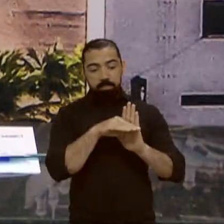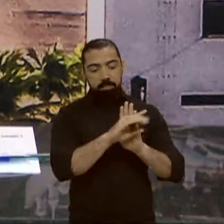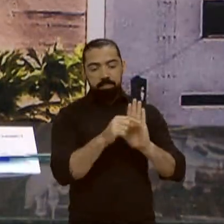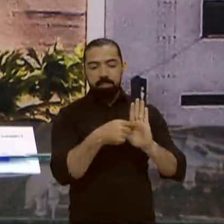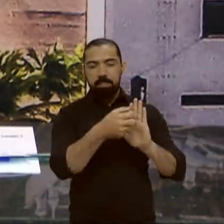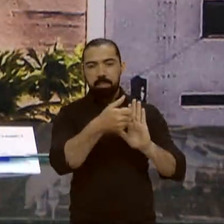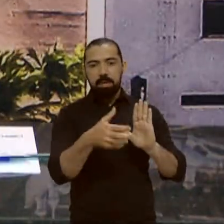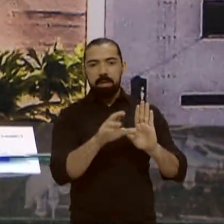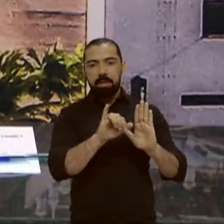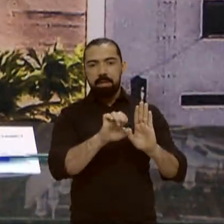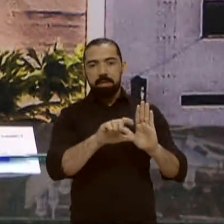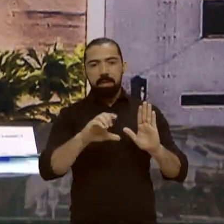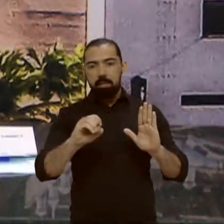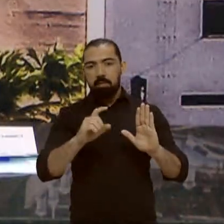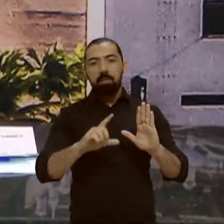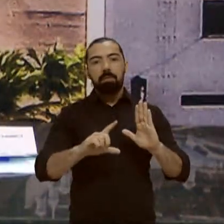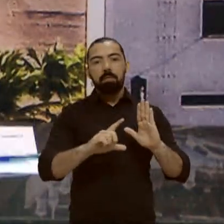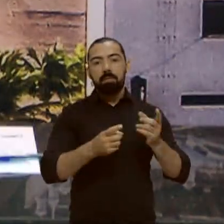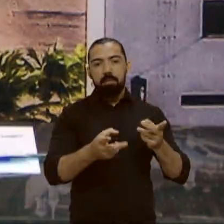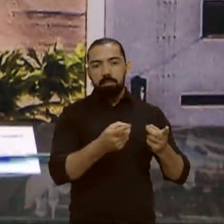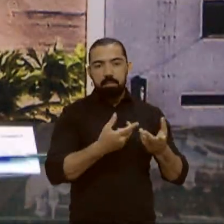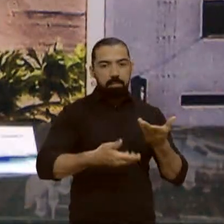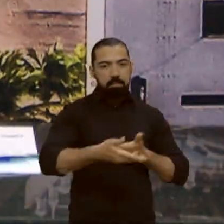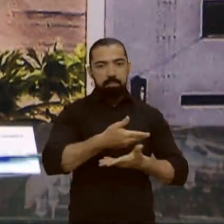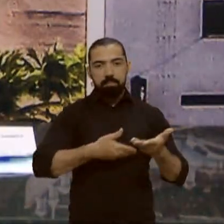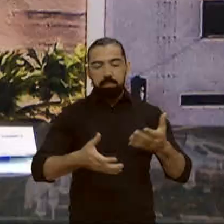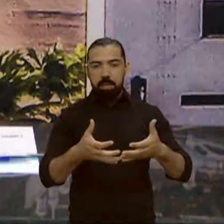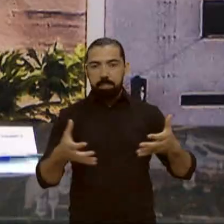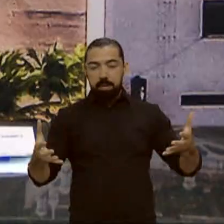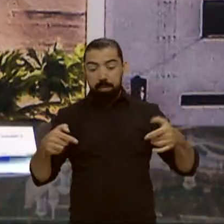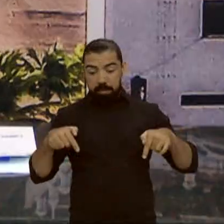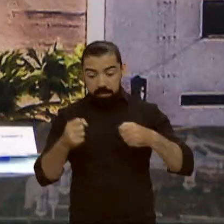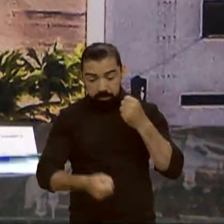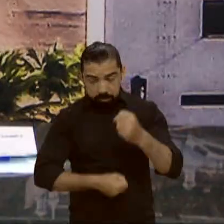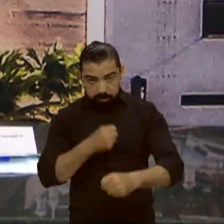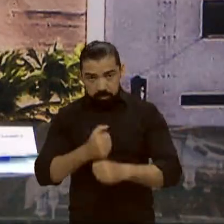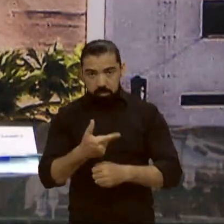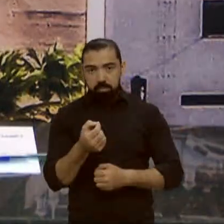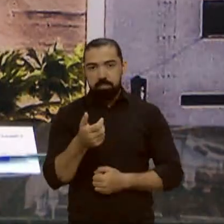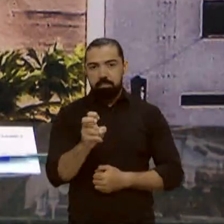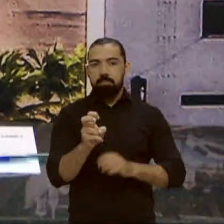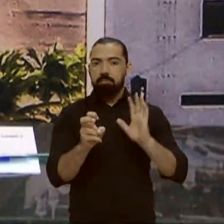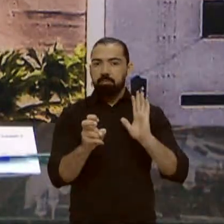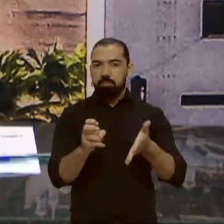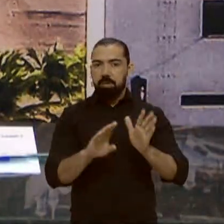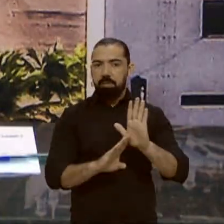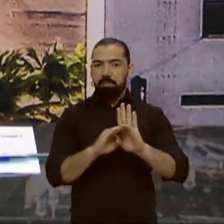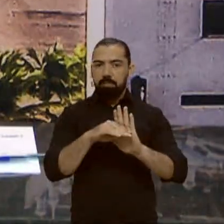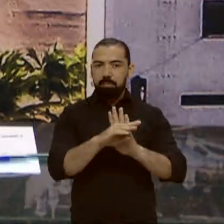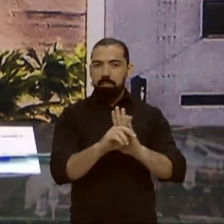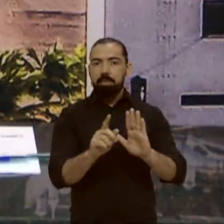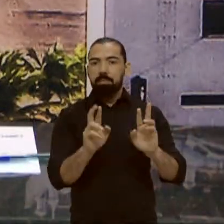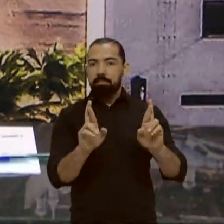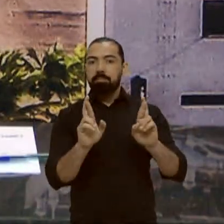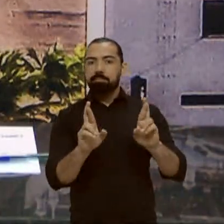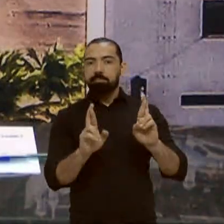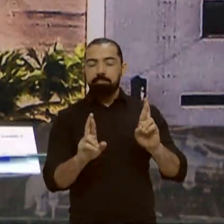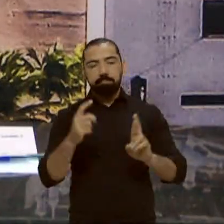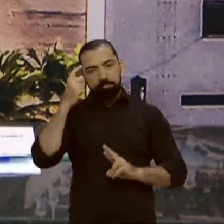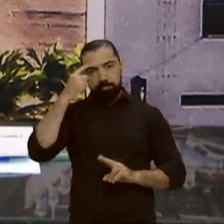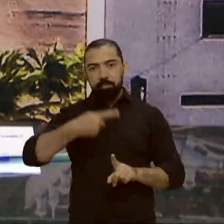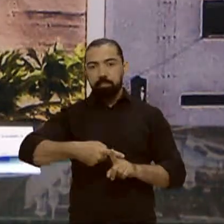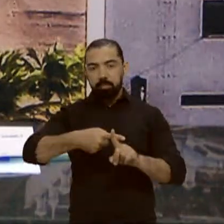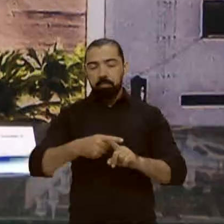Cielo do varejo ampliado. Para este ano, já há projeções otimistas. Estima-se que a Black